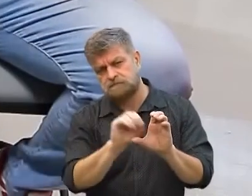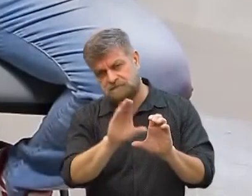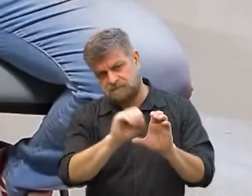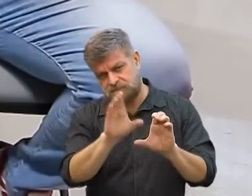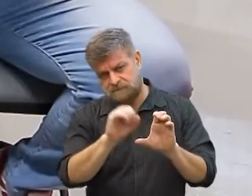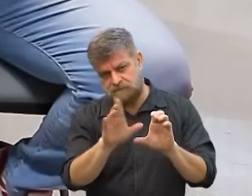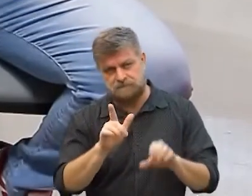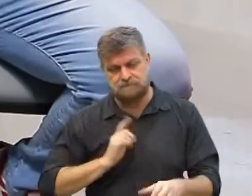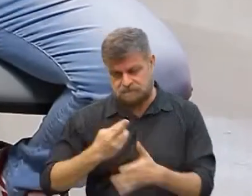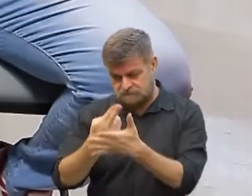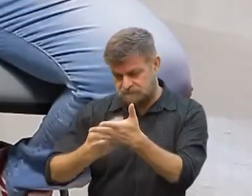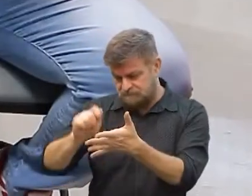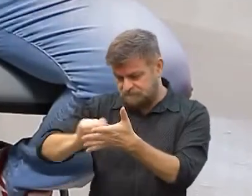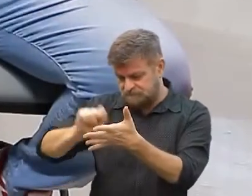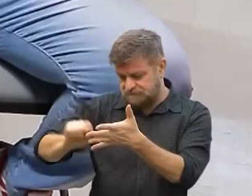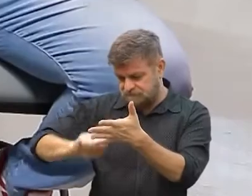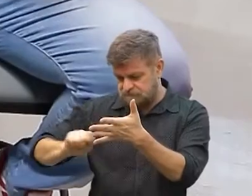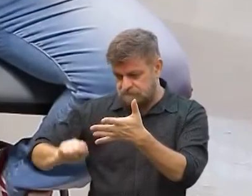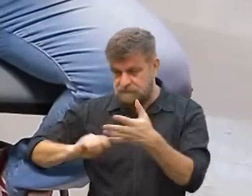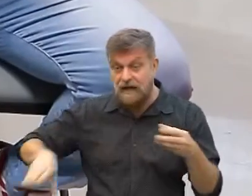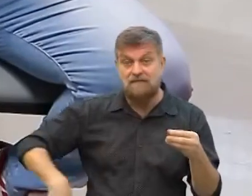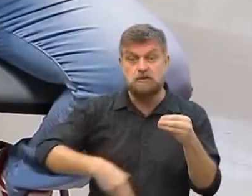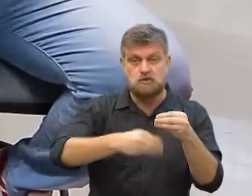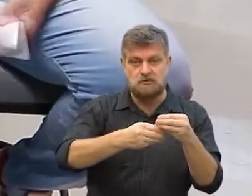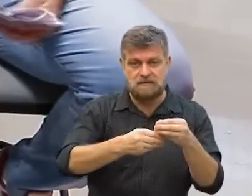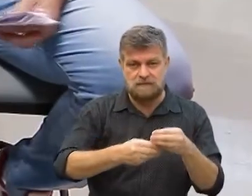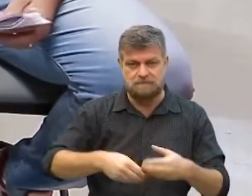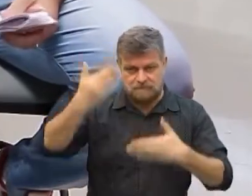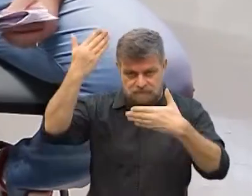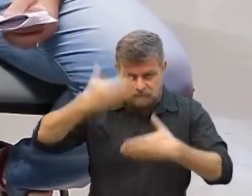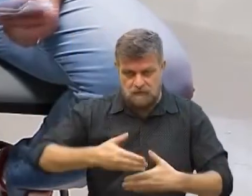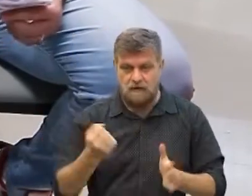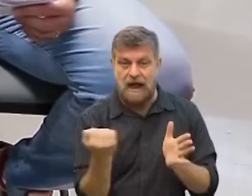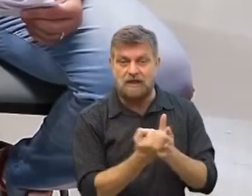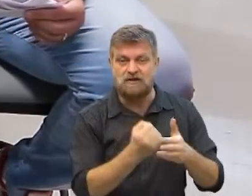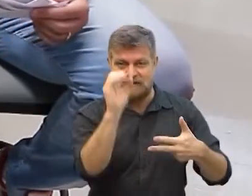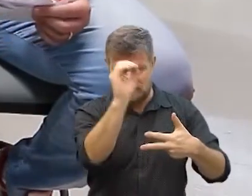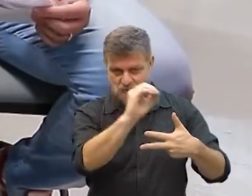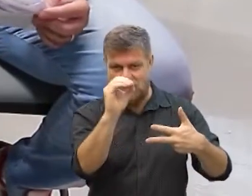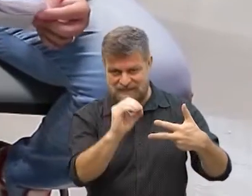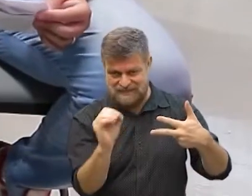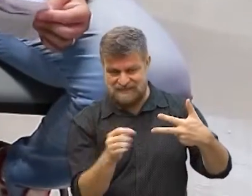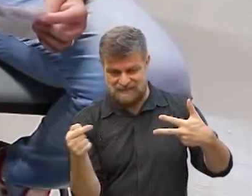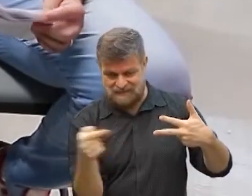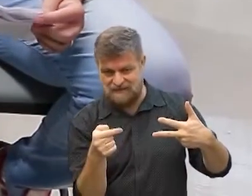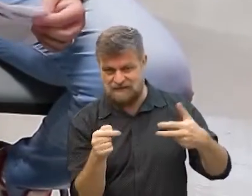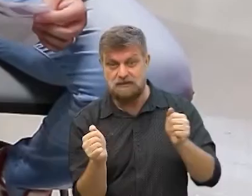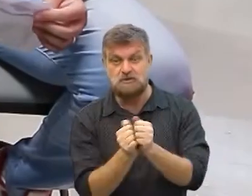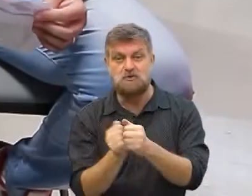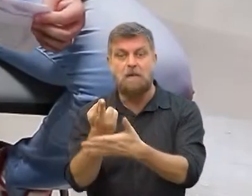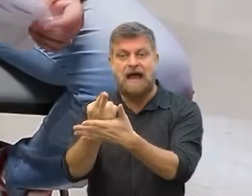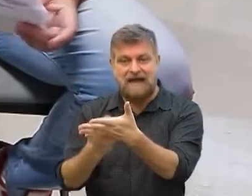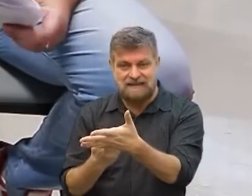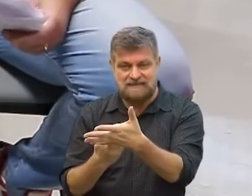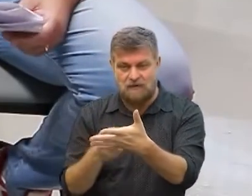essa é a redaçãozinha que eu falei, então, que vai juntar com a prova do com o Enem, a nota do Enem. Vai